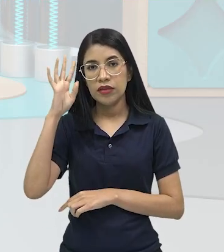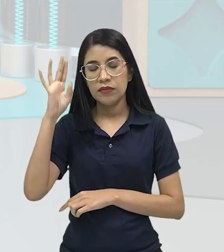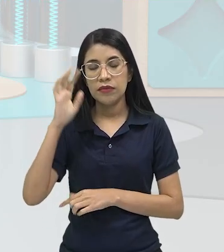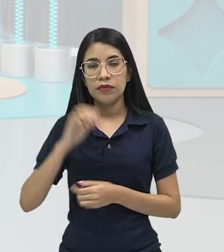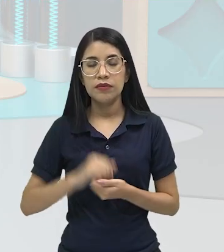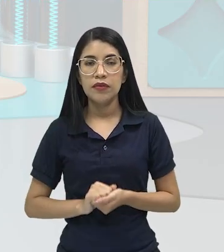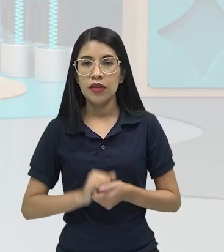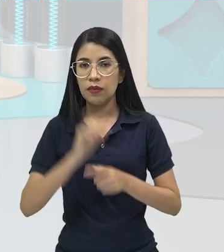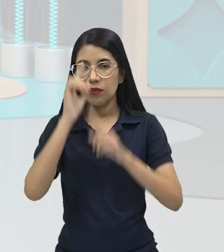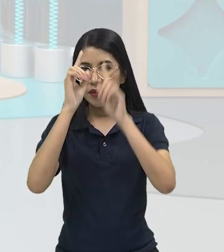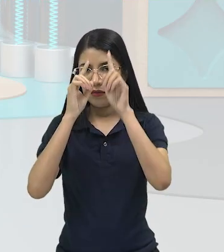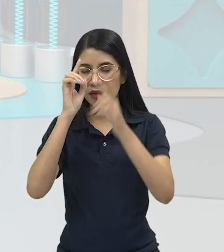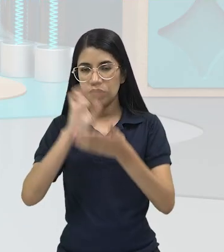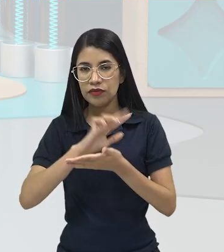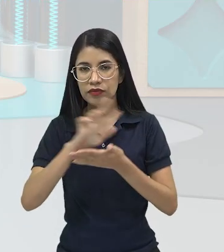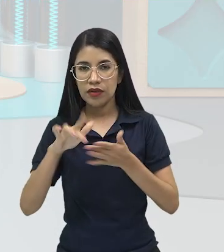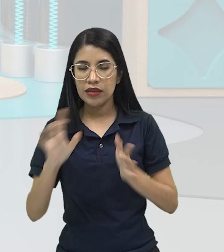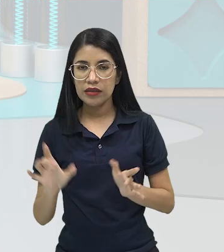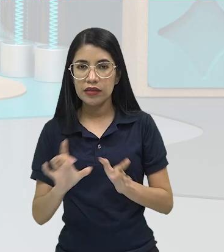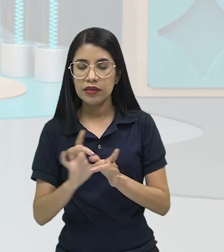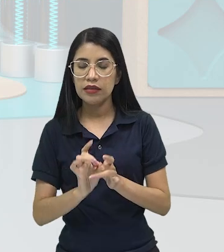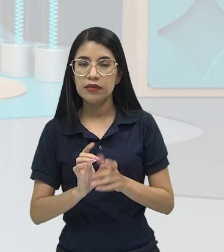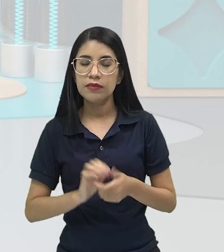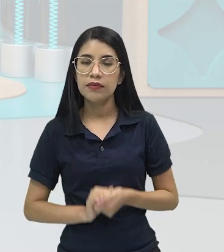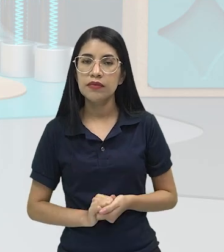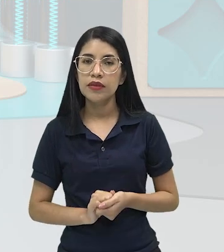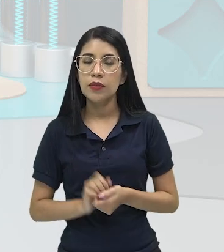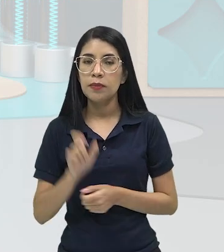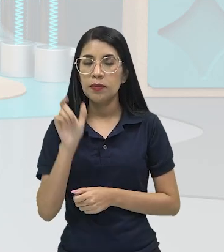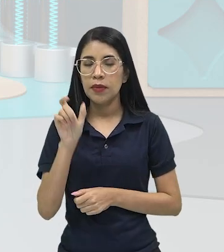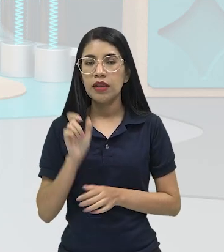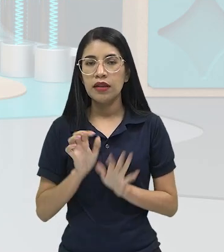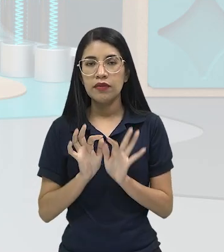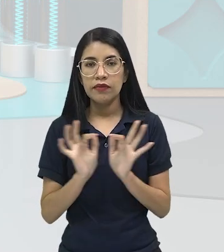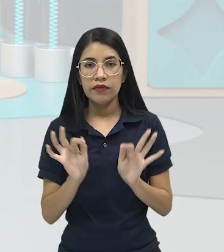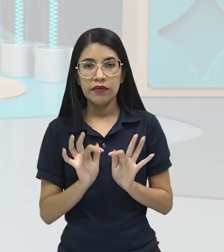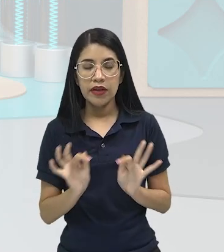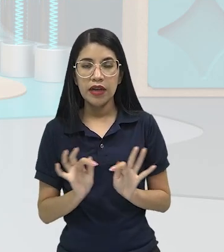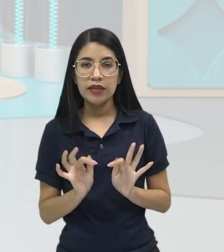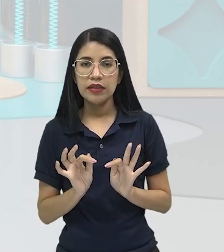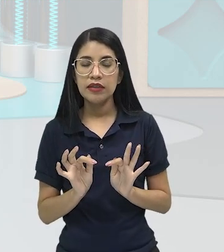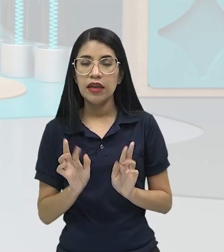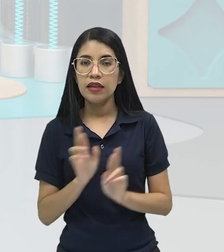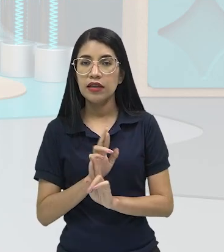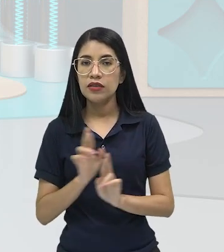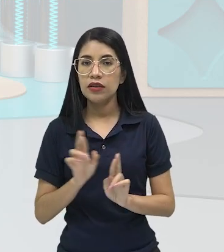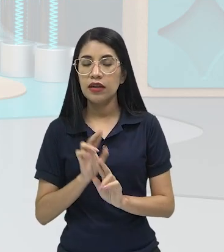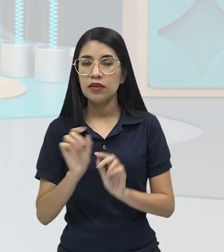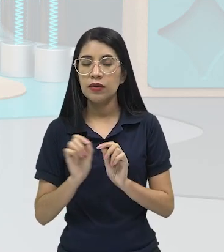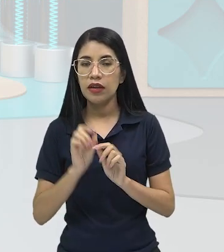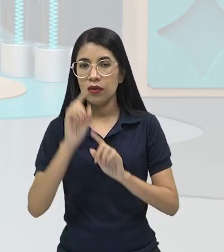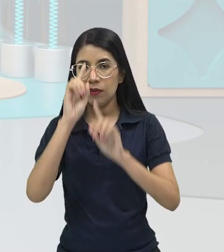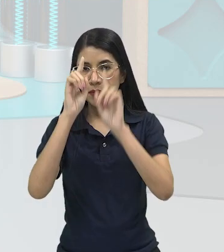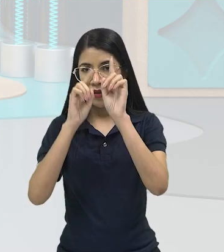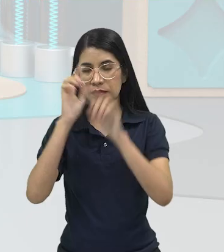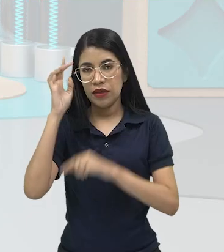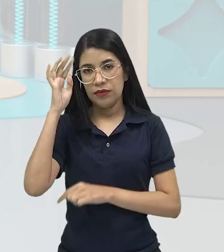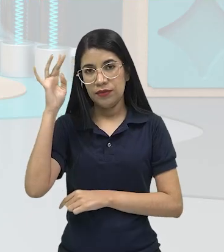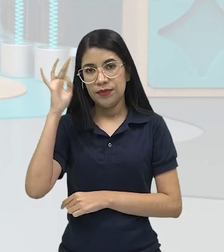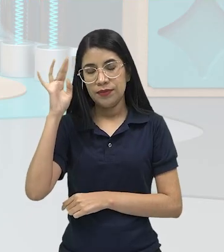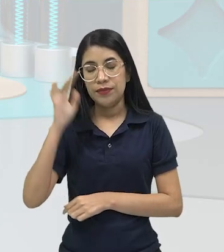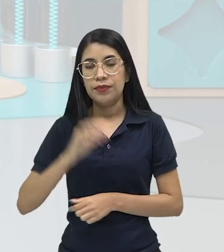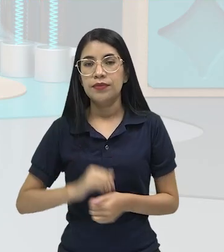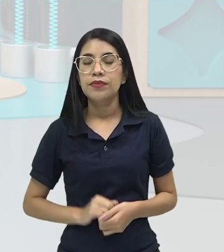da ideia. Então, são palavras e expressões, né, que estão voltados para o pensamento ou a